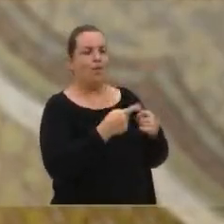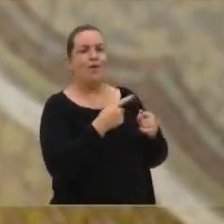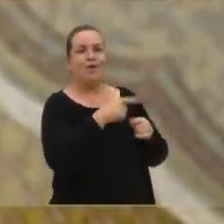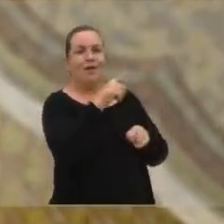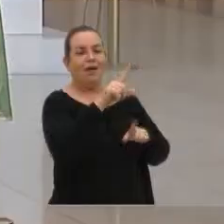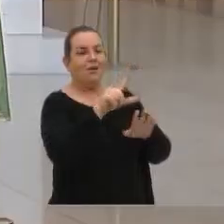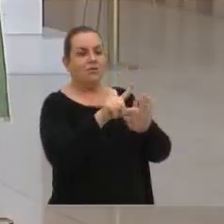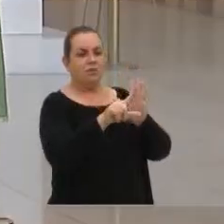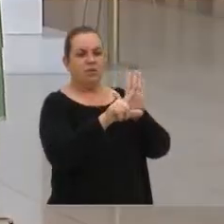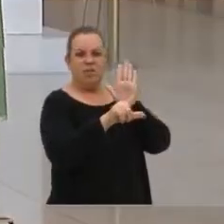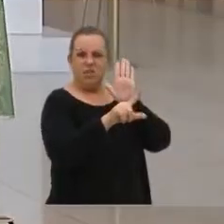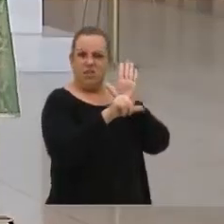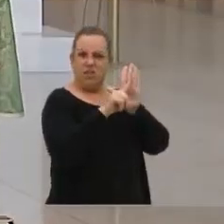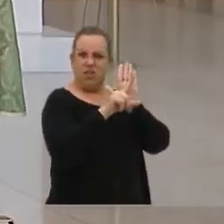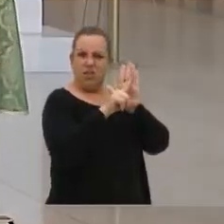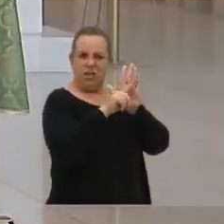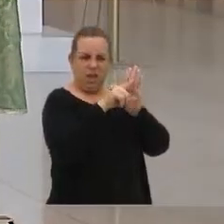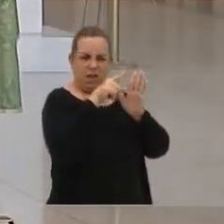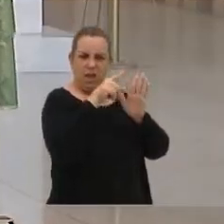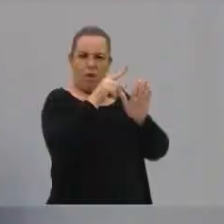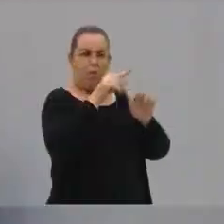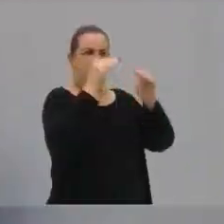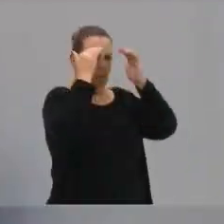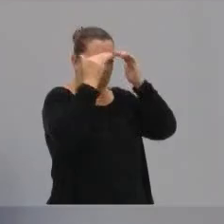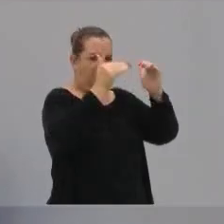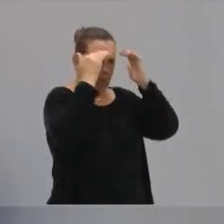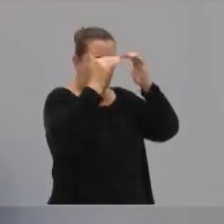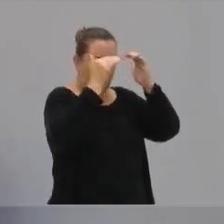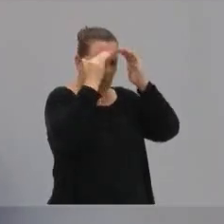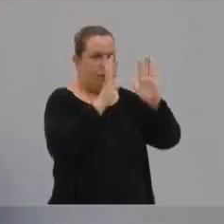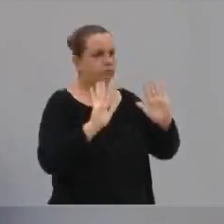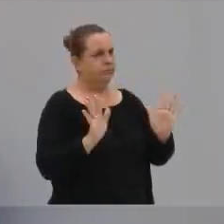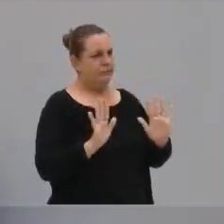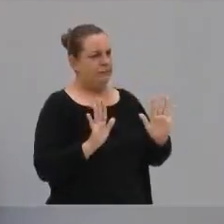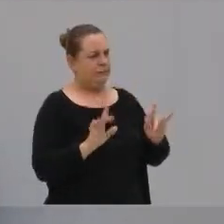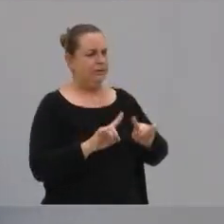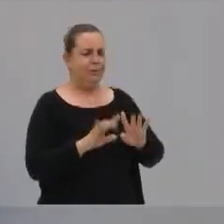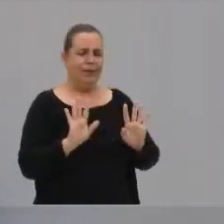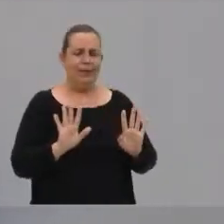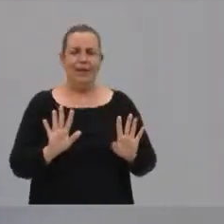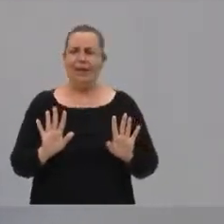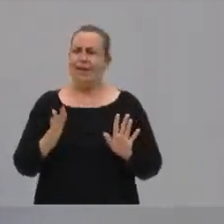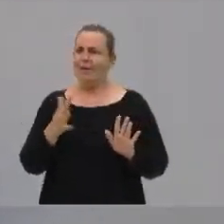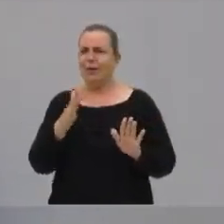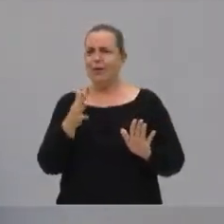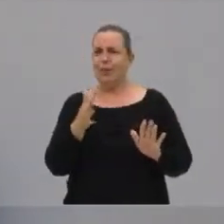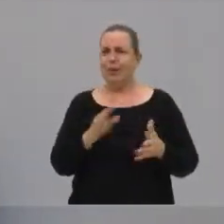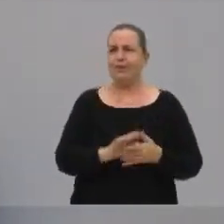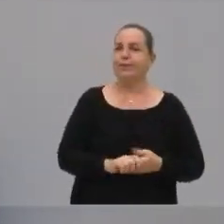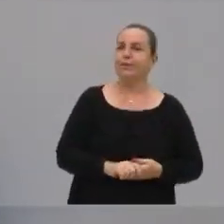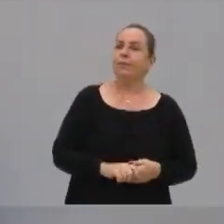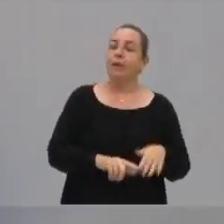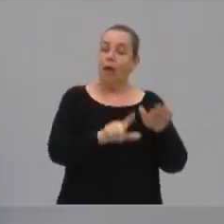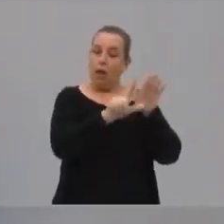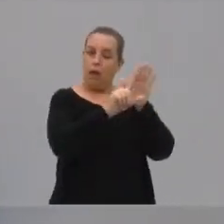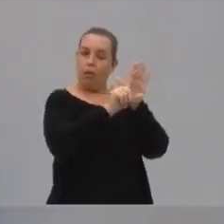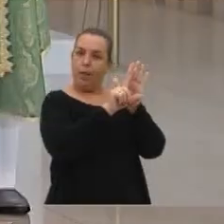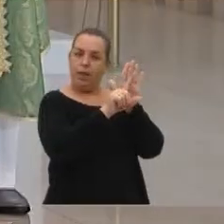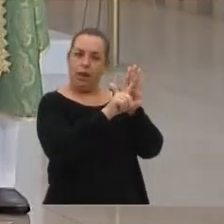legítimos cumpridores da lei. Mas não eram tanto não. Era uma lei de